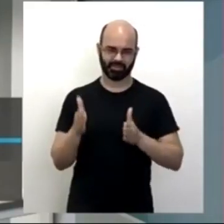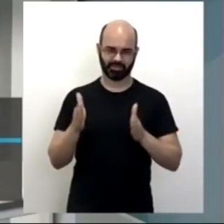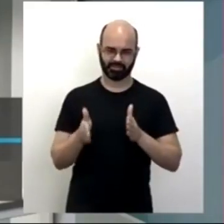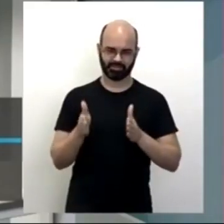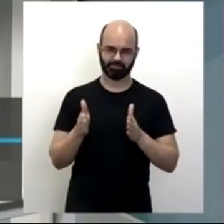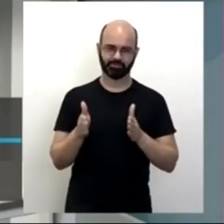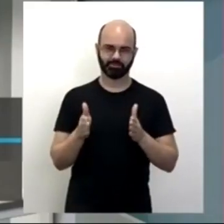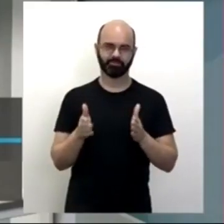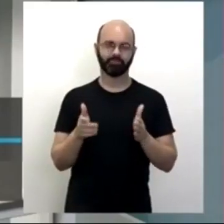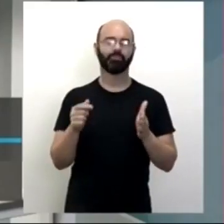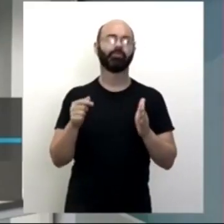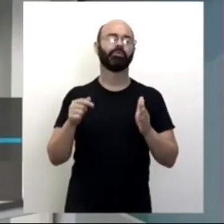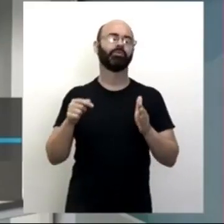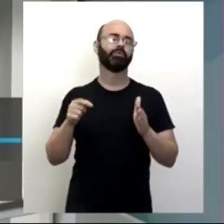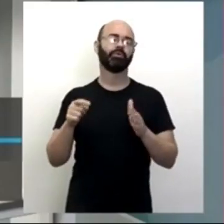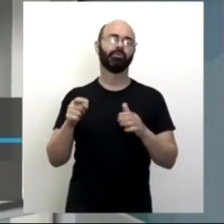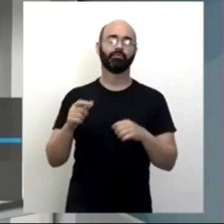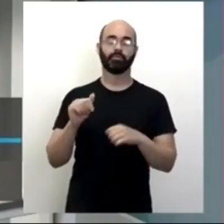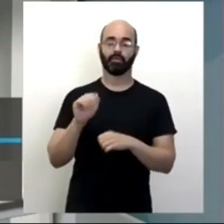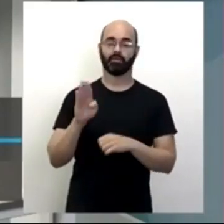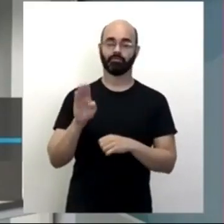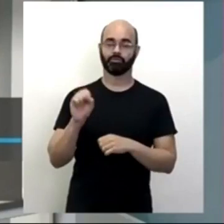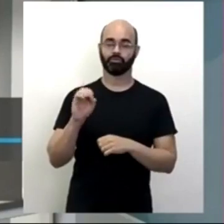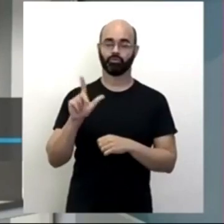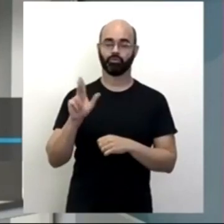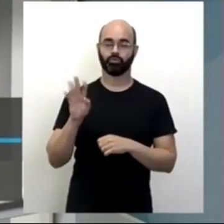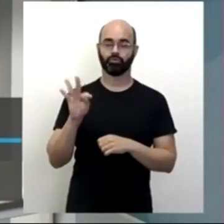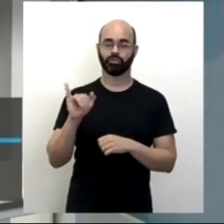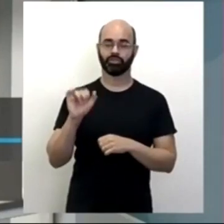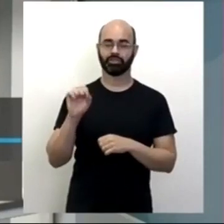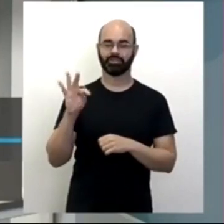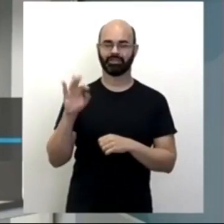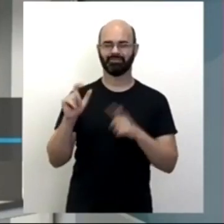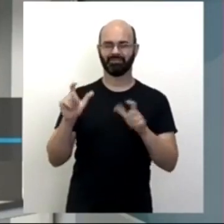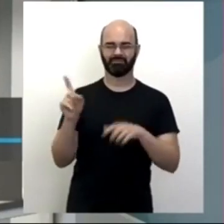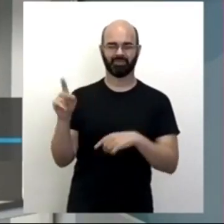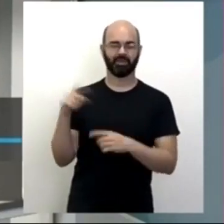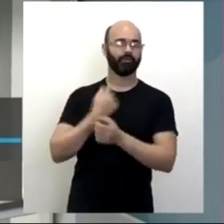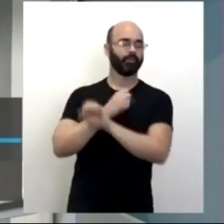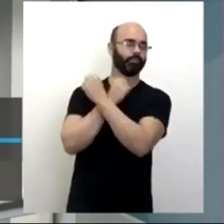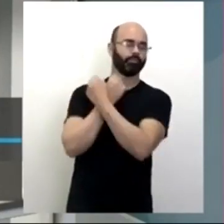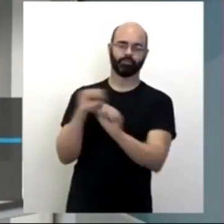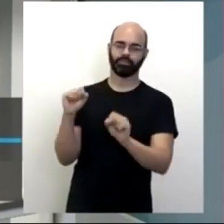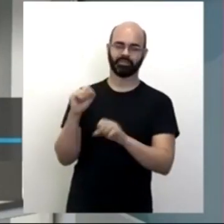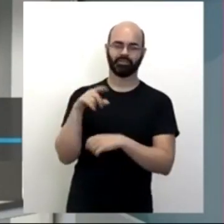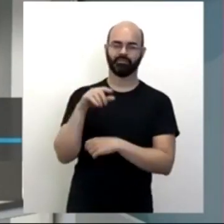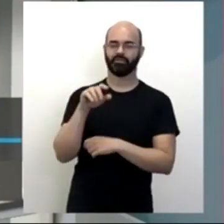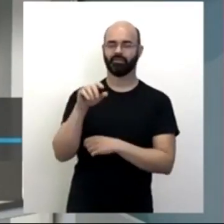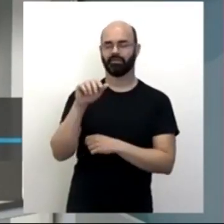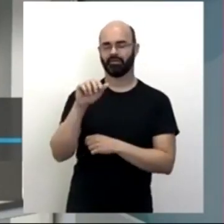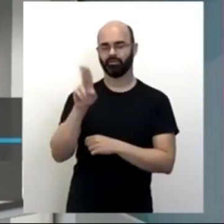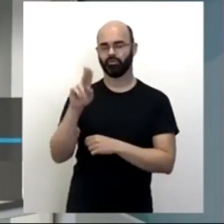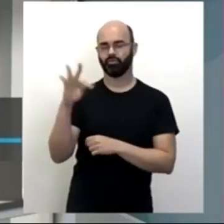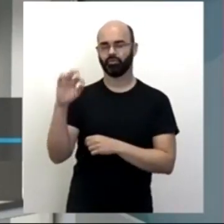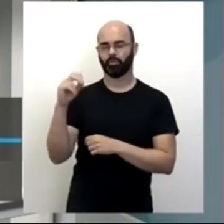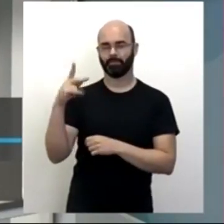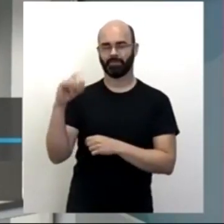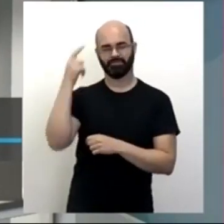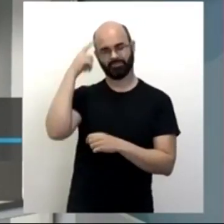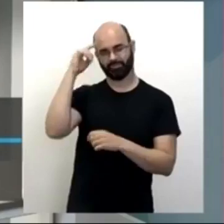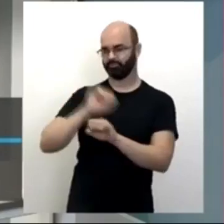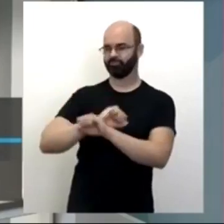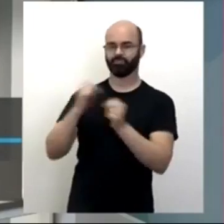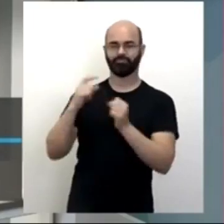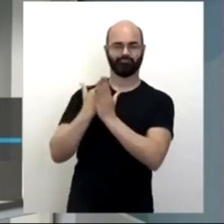absolutistas. Então, essa utopia, nesse sentido, né, que esses filósofos pensaram o socialismo